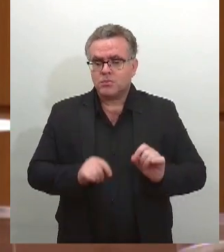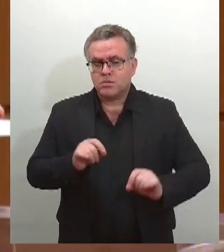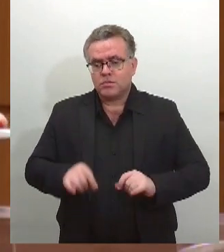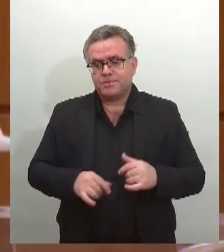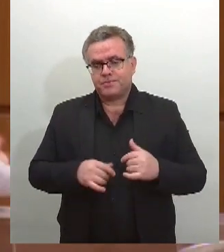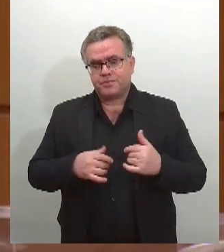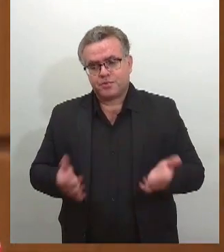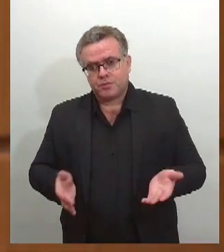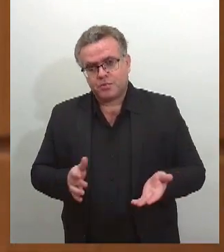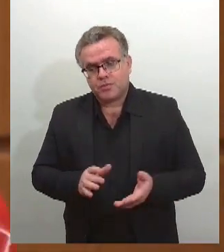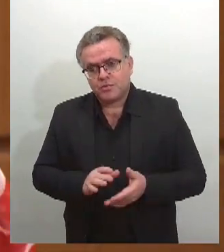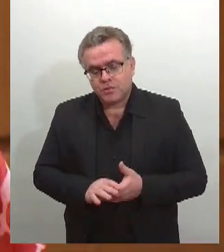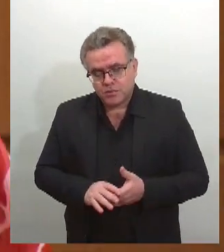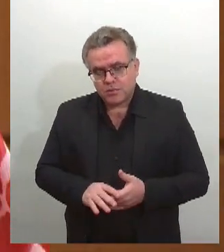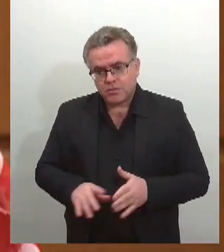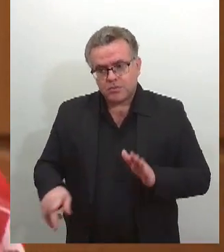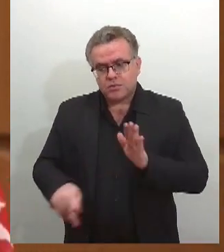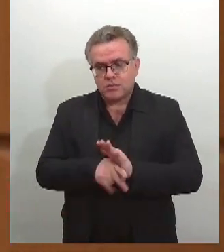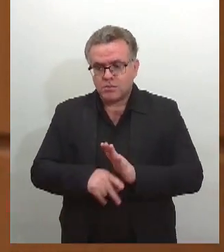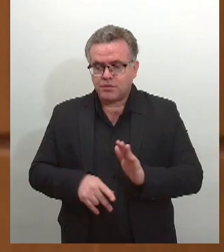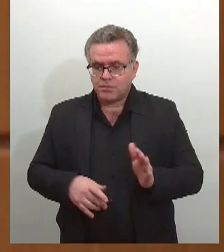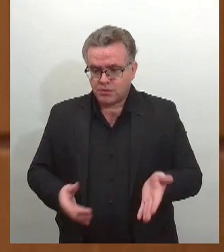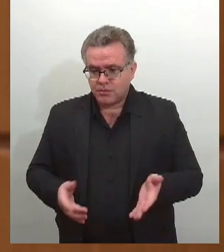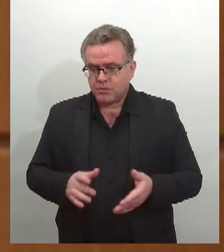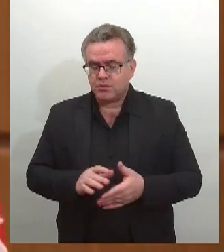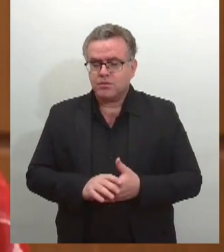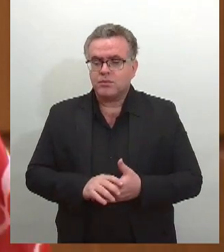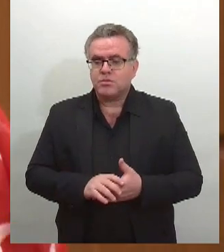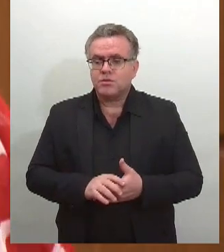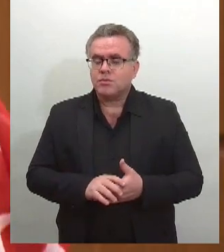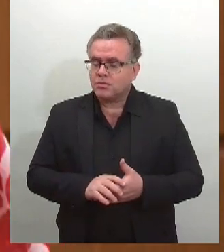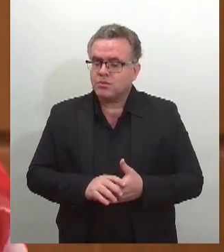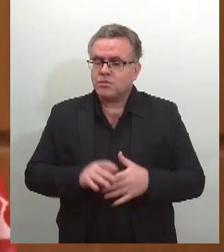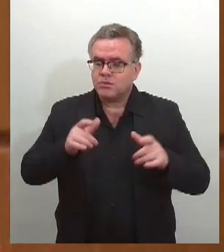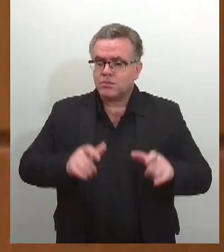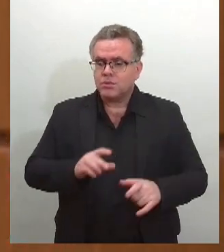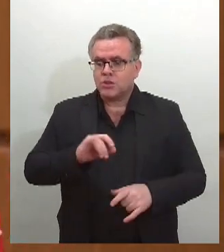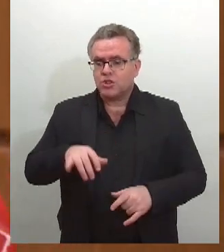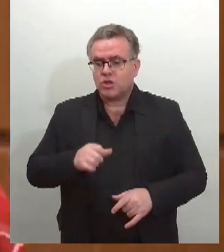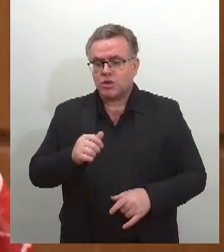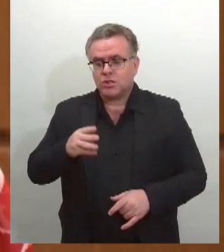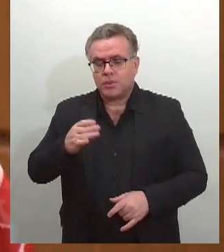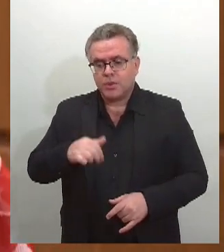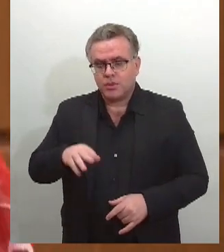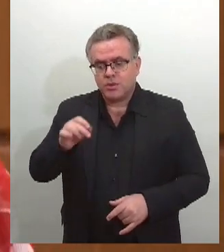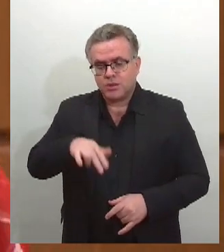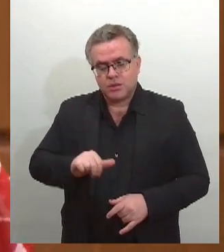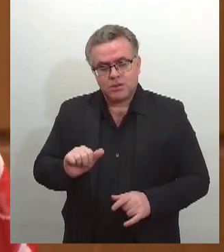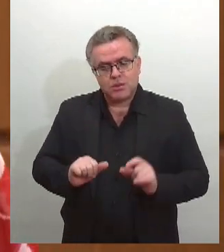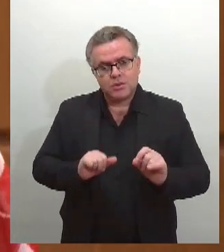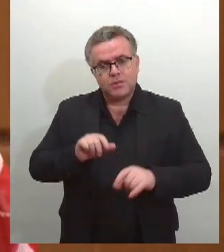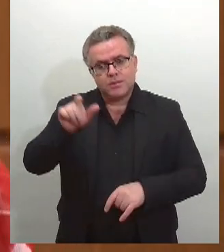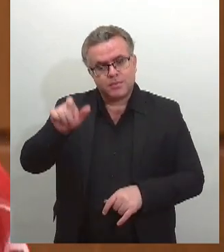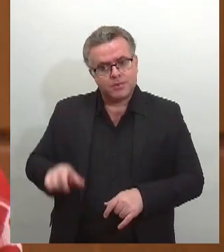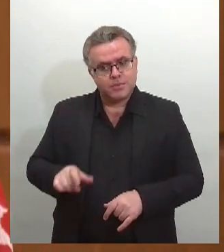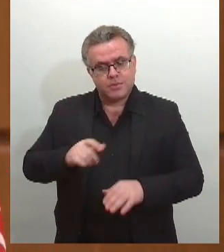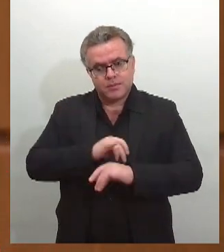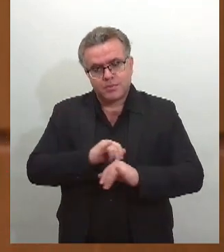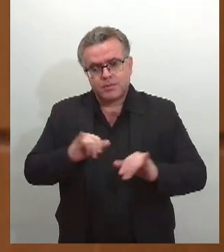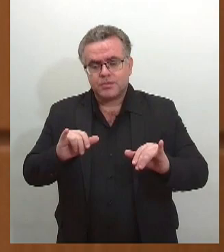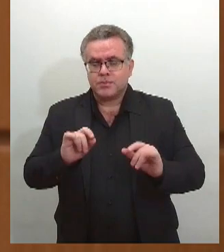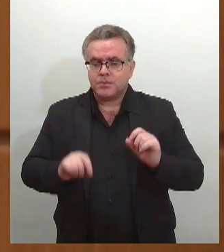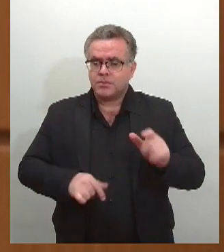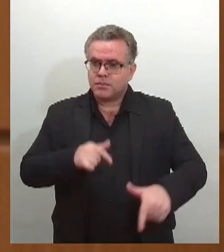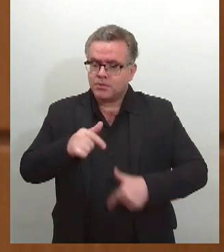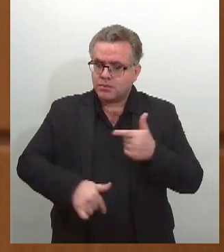a comunidade do bairro Jabotiana, na capital sergipana. A parlamentar também destacou as ações do Setembro